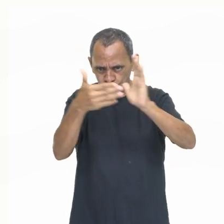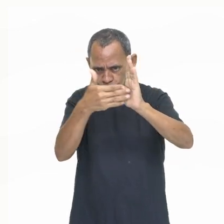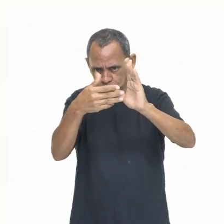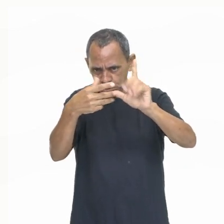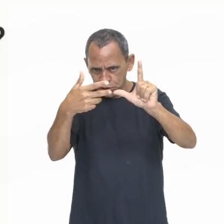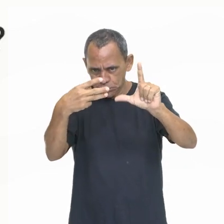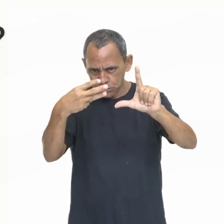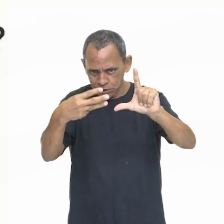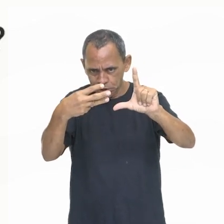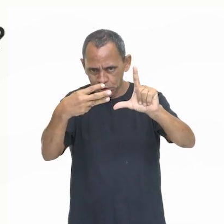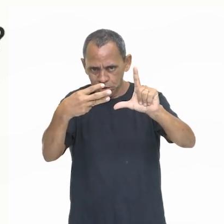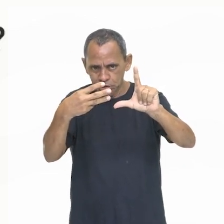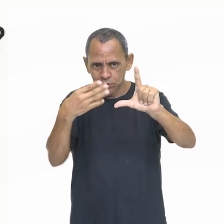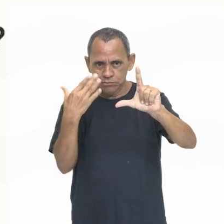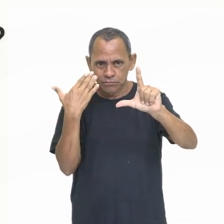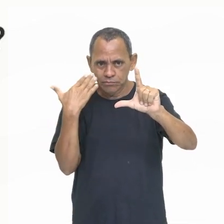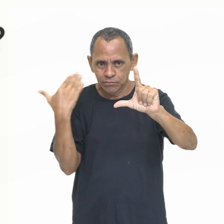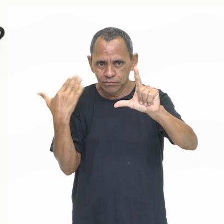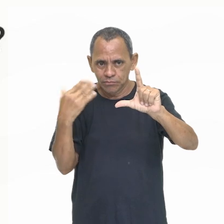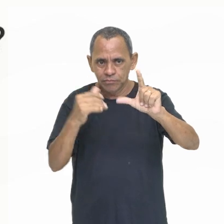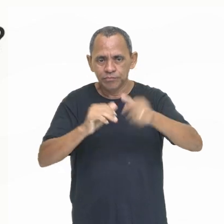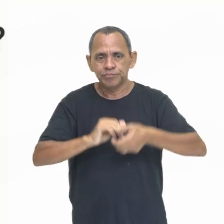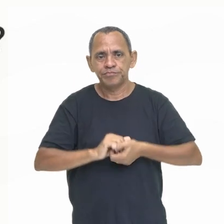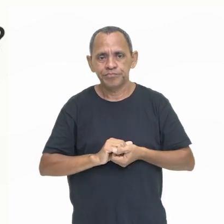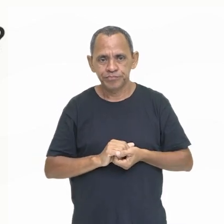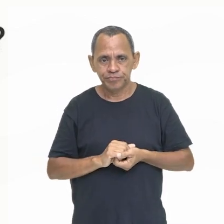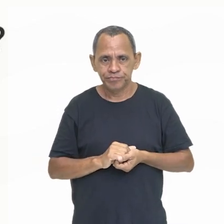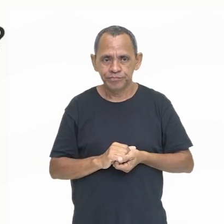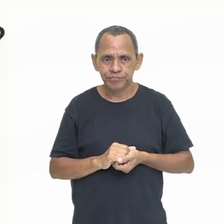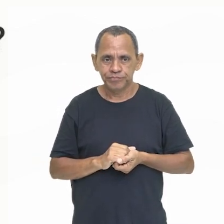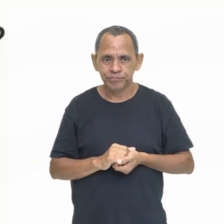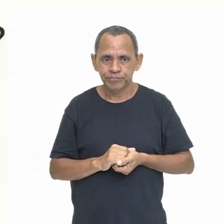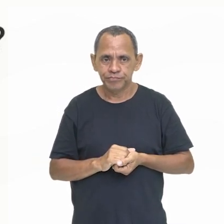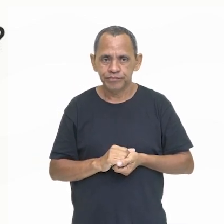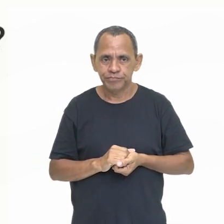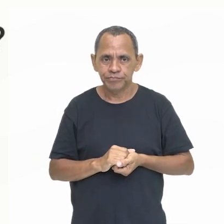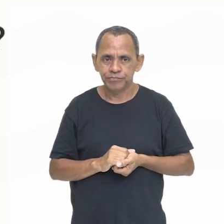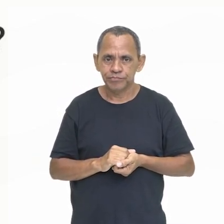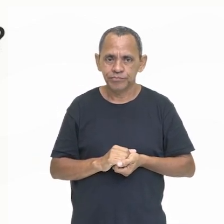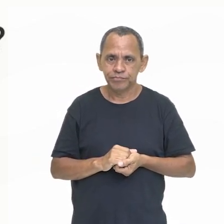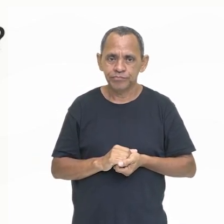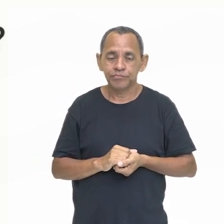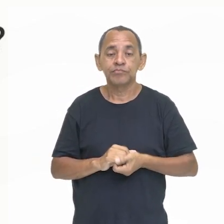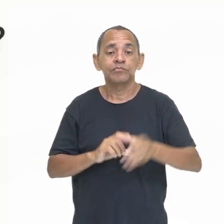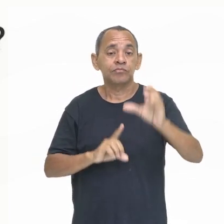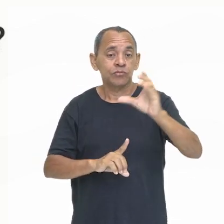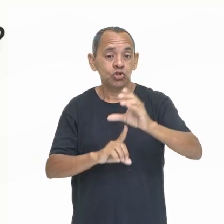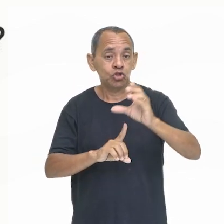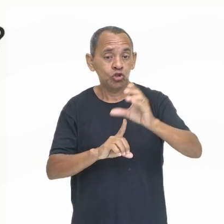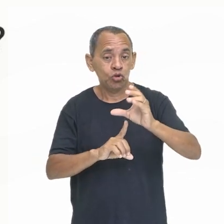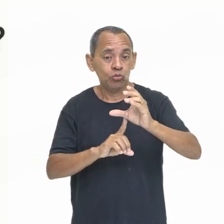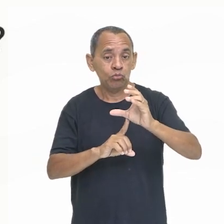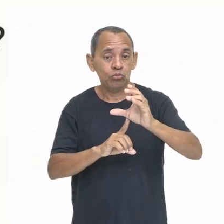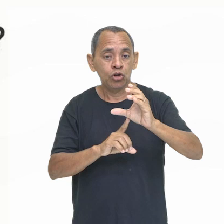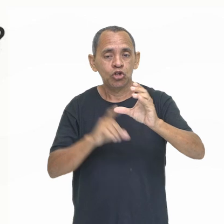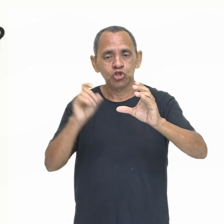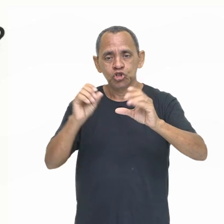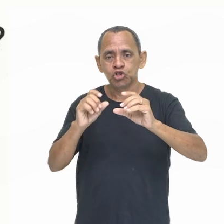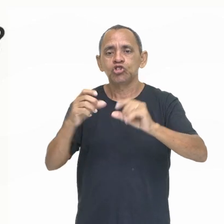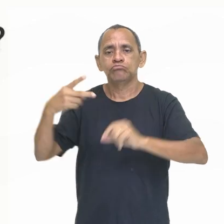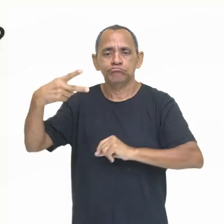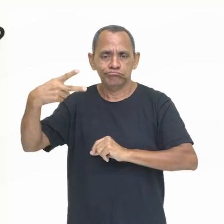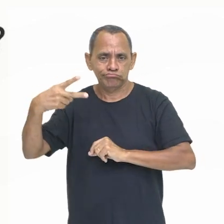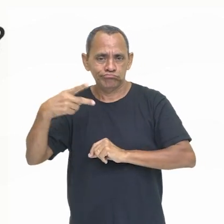é crescente, olha só como é que a gente escreve. Ela é crescente para o domínio igual para x maior ou igual a